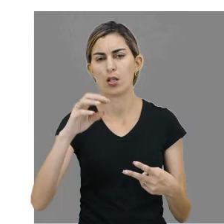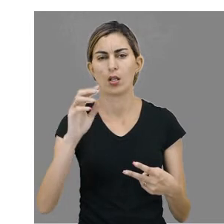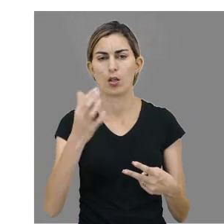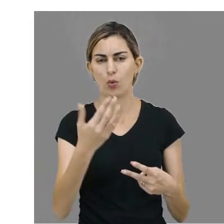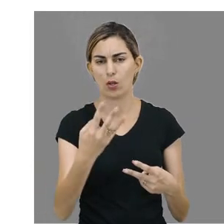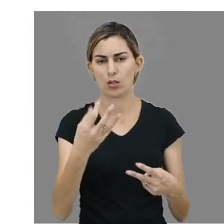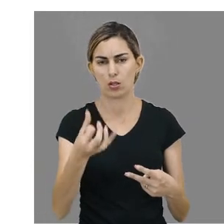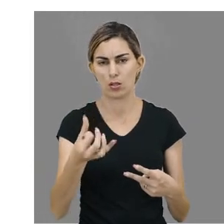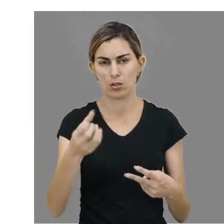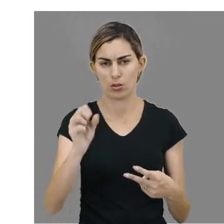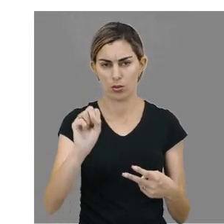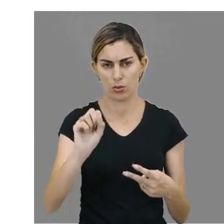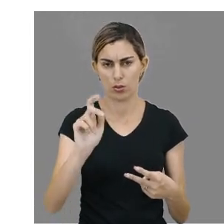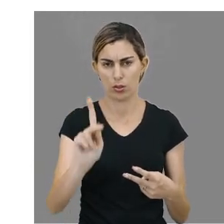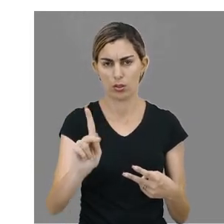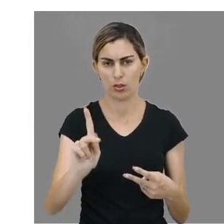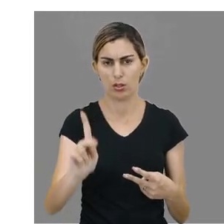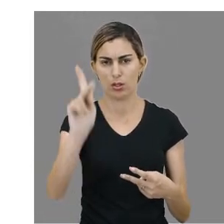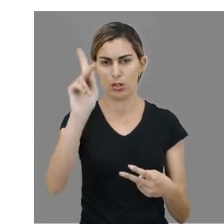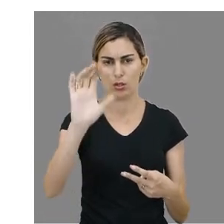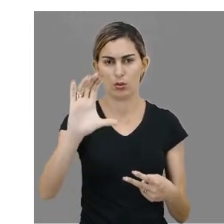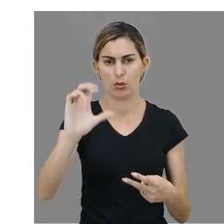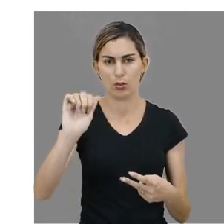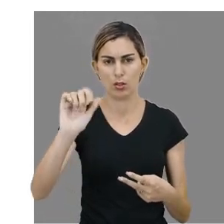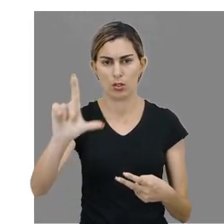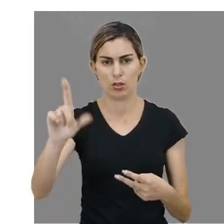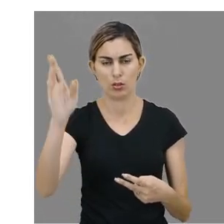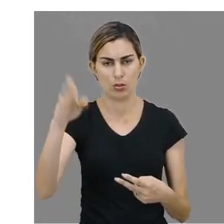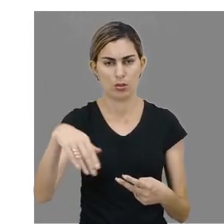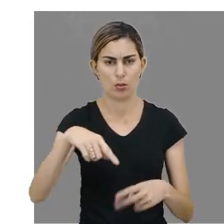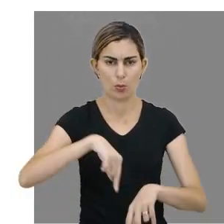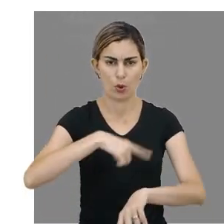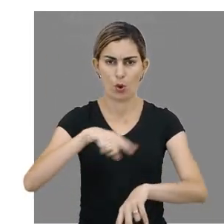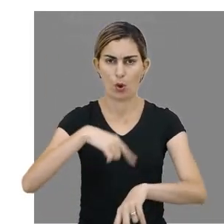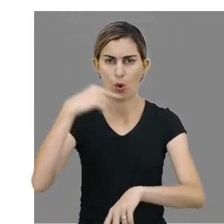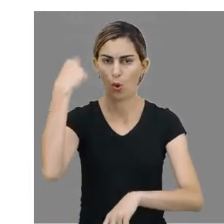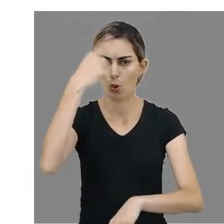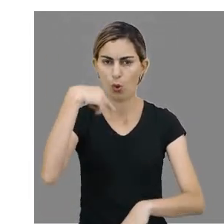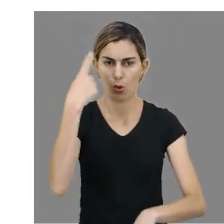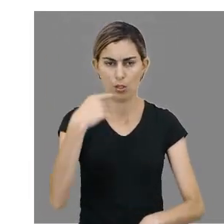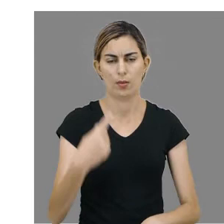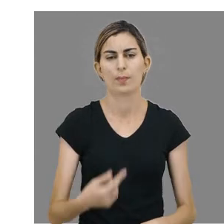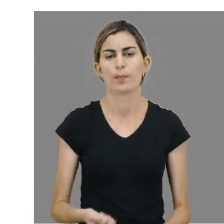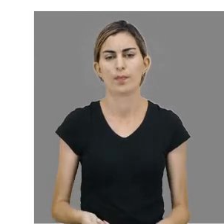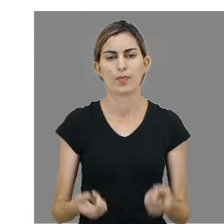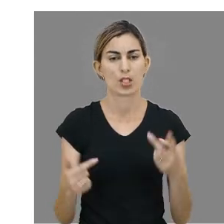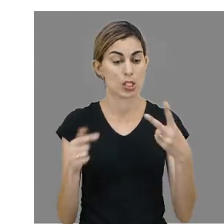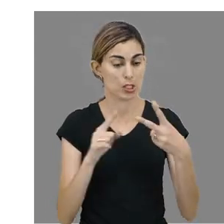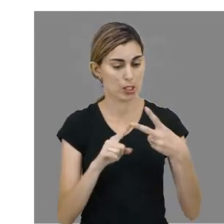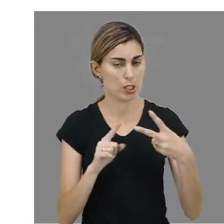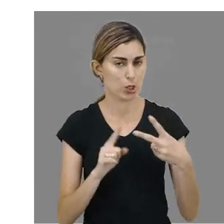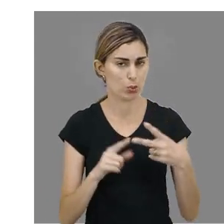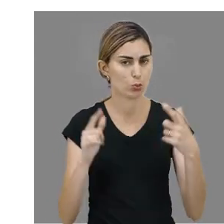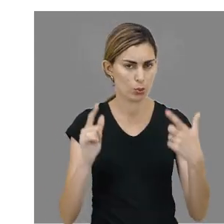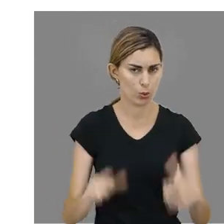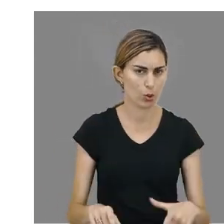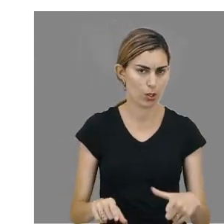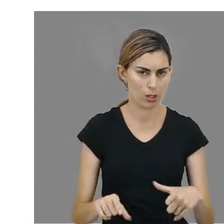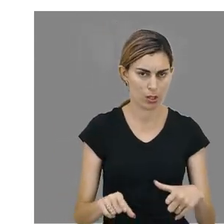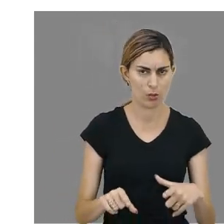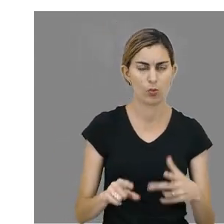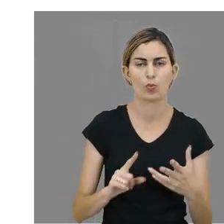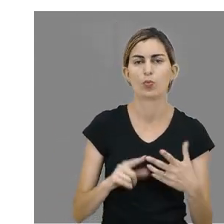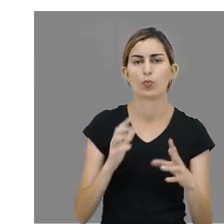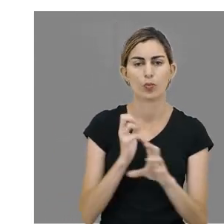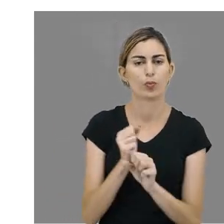metabolismo 468 quilocalorias por hora. Porém, para o segundo local foram obtidas as